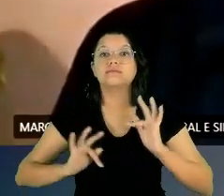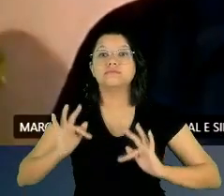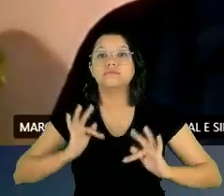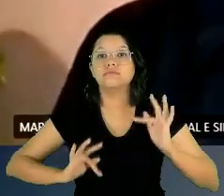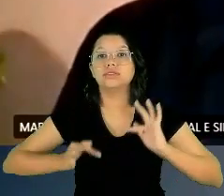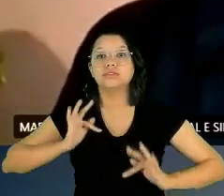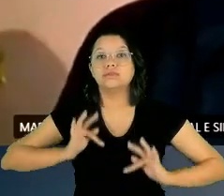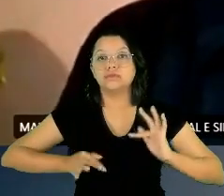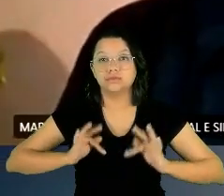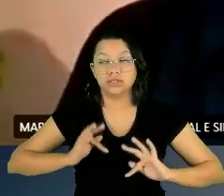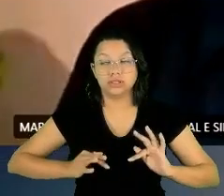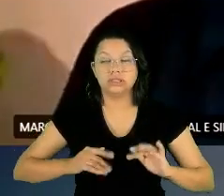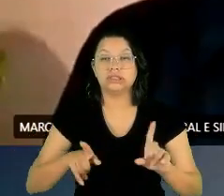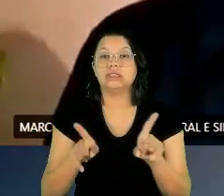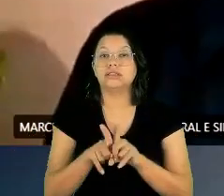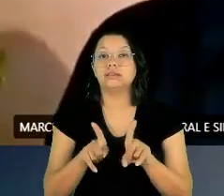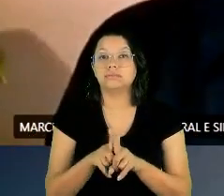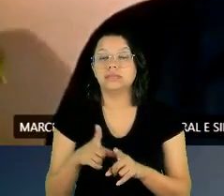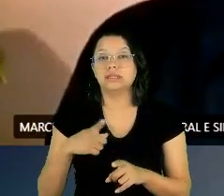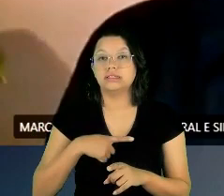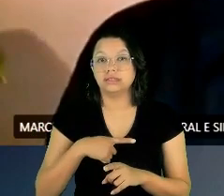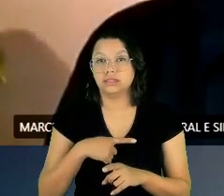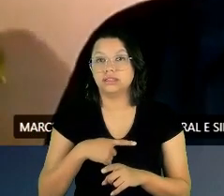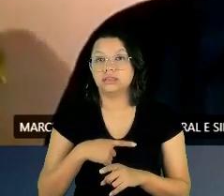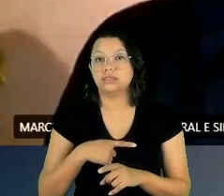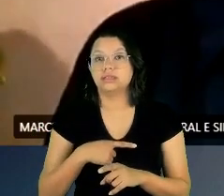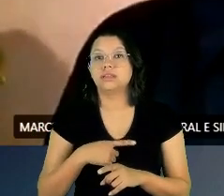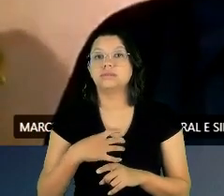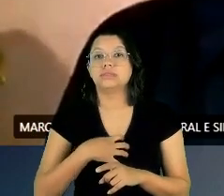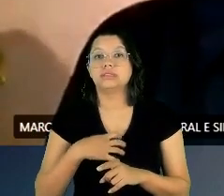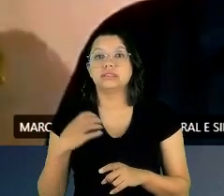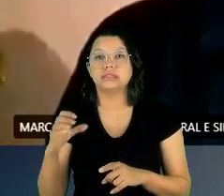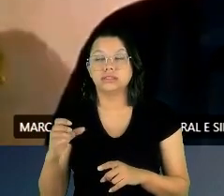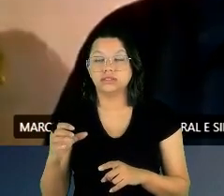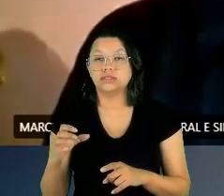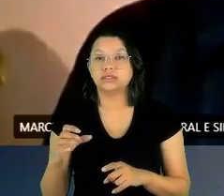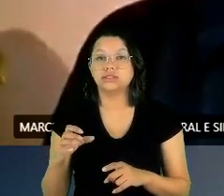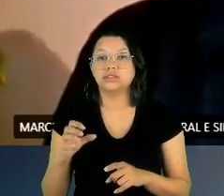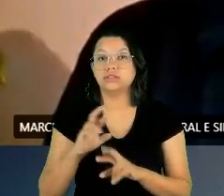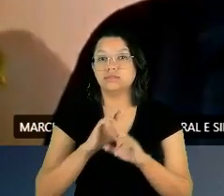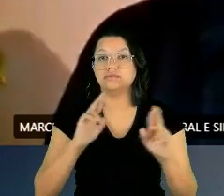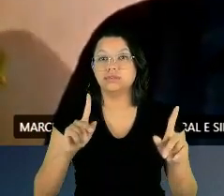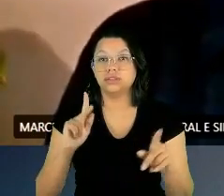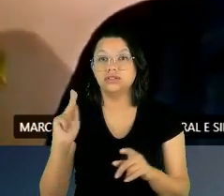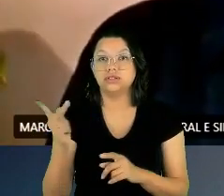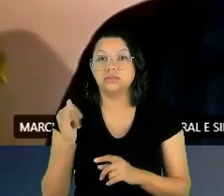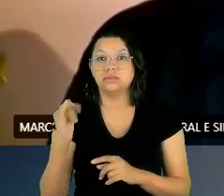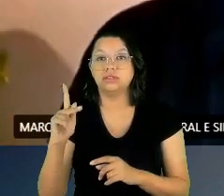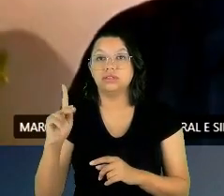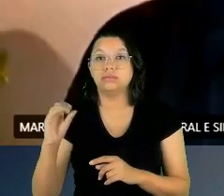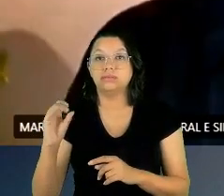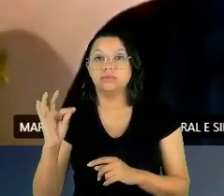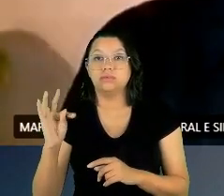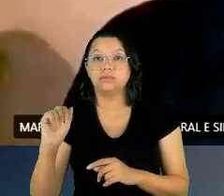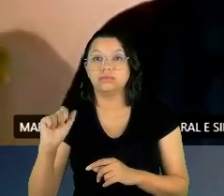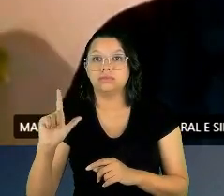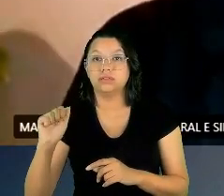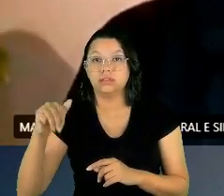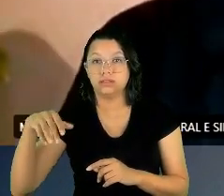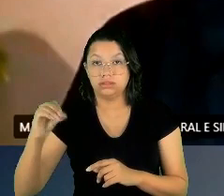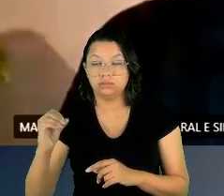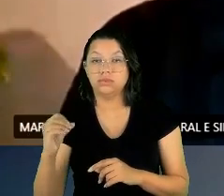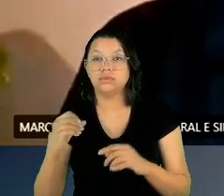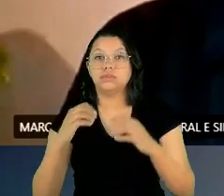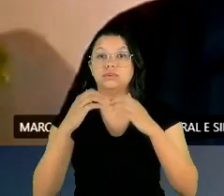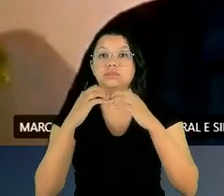na nossa fisiologia, mas eles também têm uma síntese diferente em hipotálamo, que vai ter uma ação no nosso cérebro, no